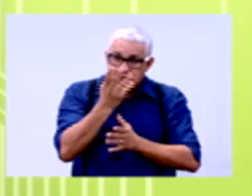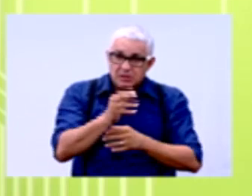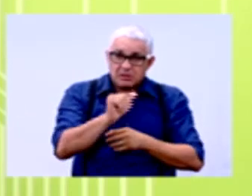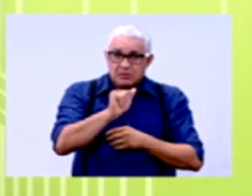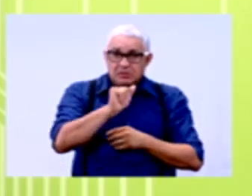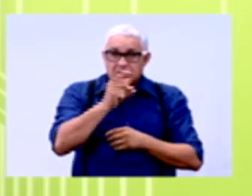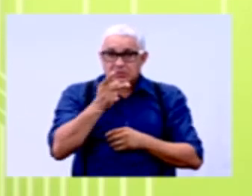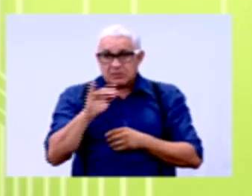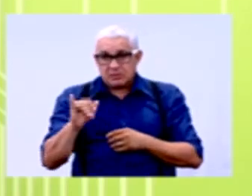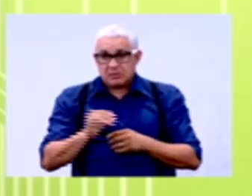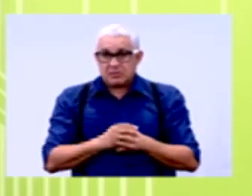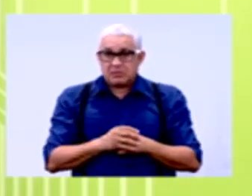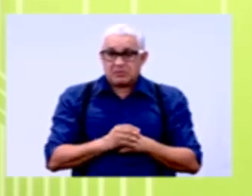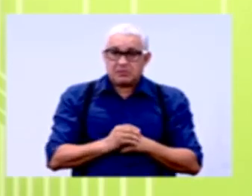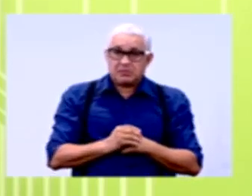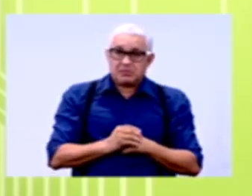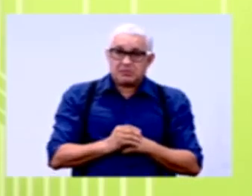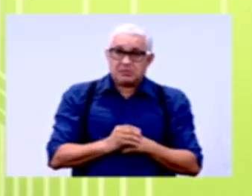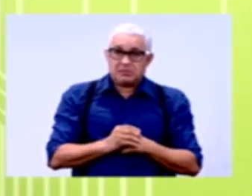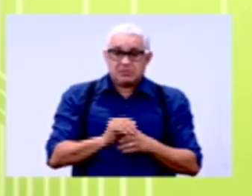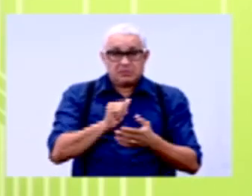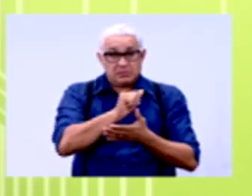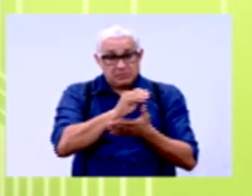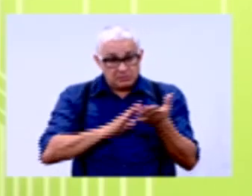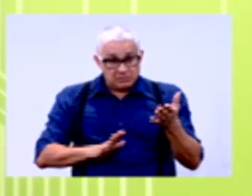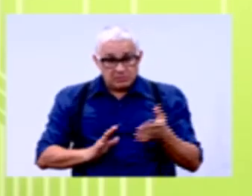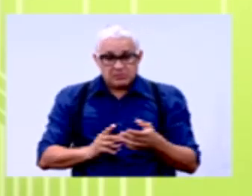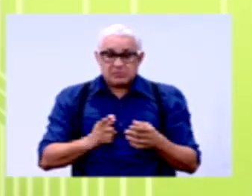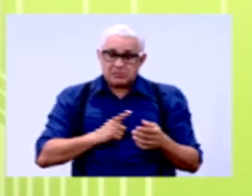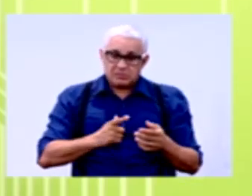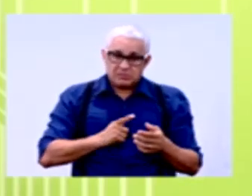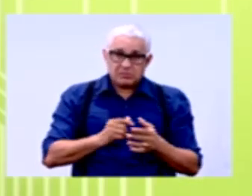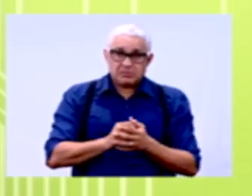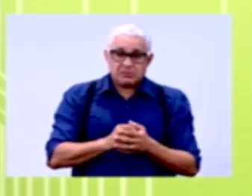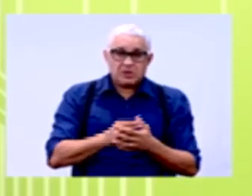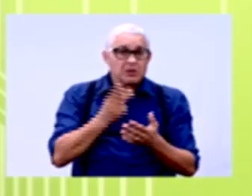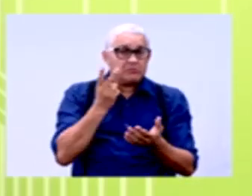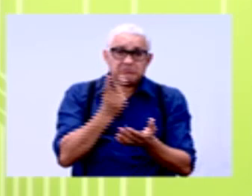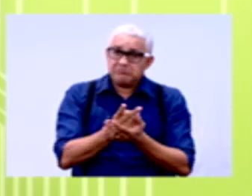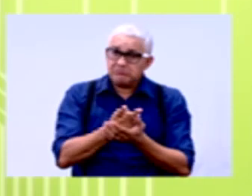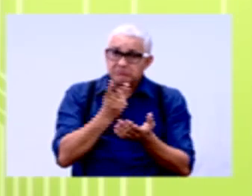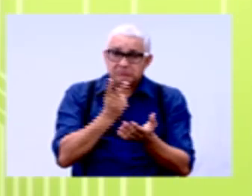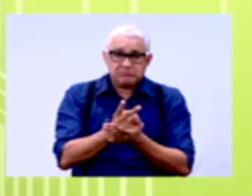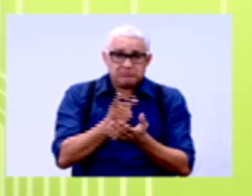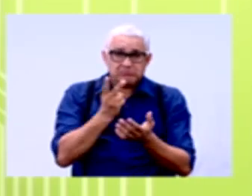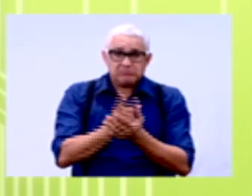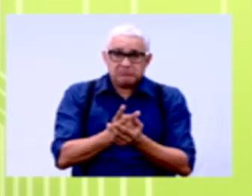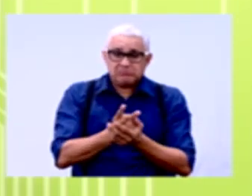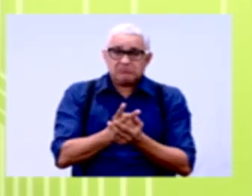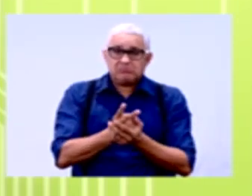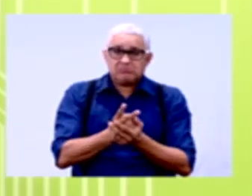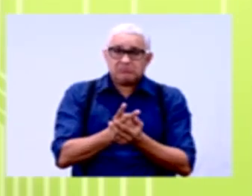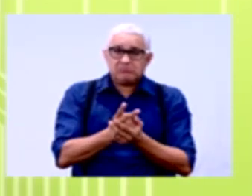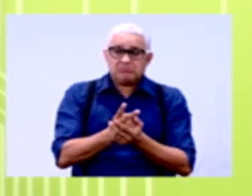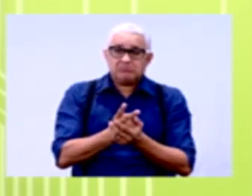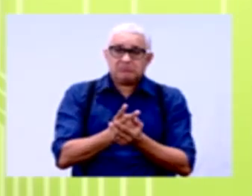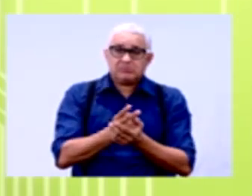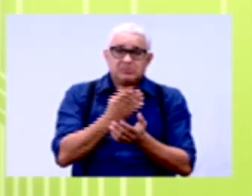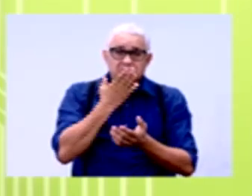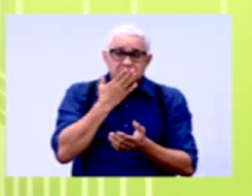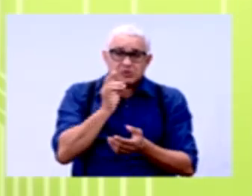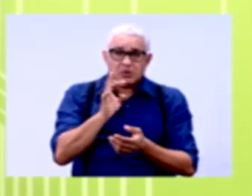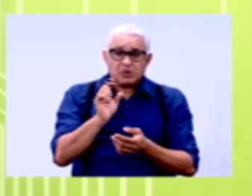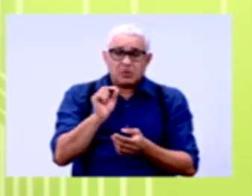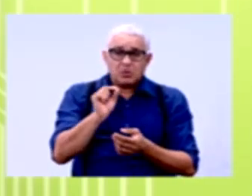né? Basicamente as atividades elas seguem o mesmo padrão, né? O que vocês têm que só analisar